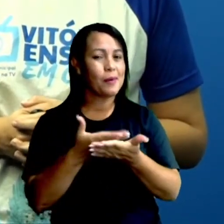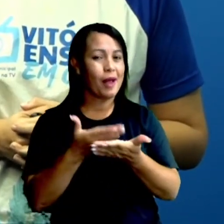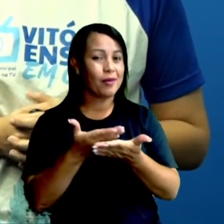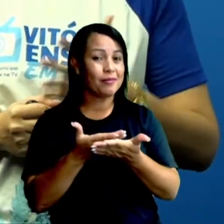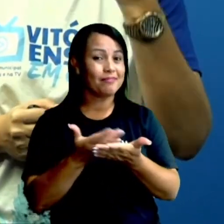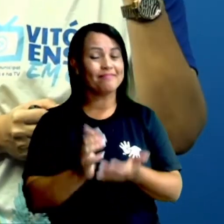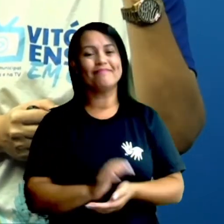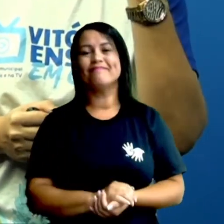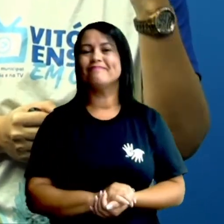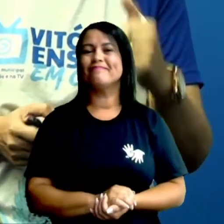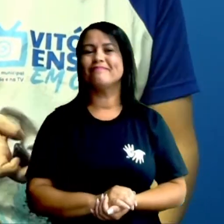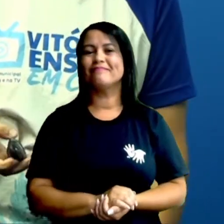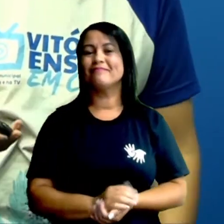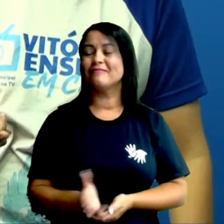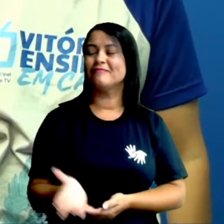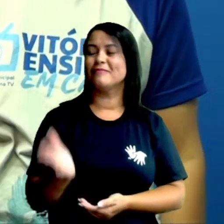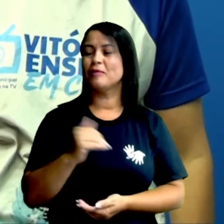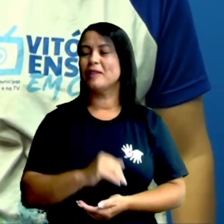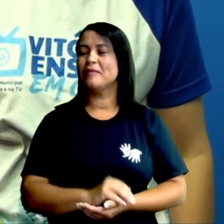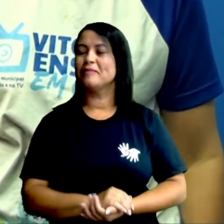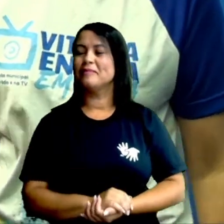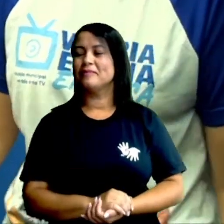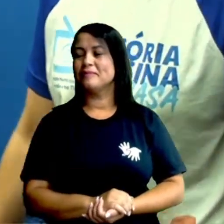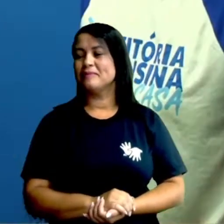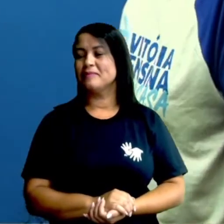aula? Vamos lá.